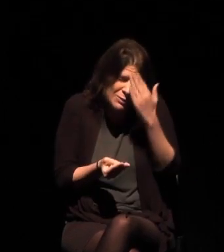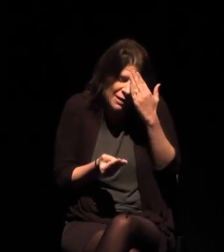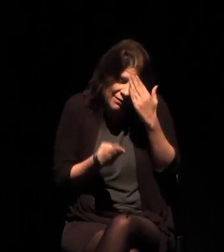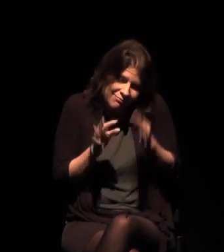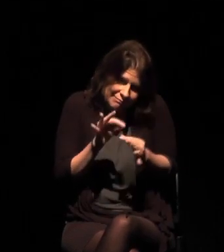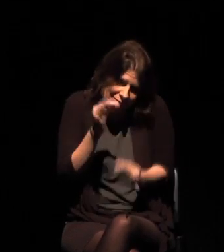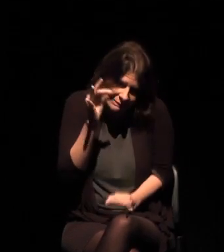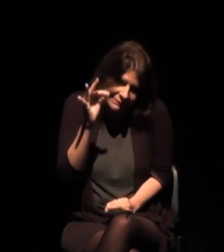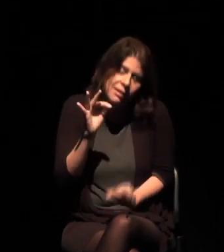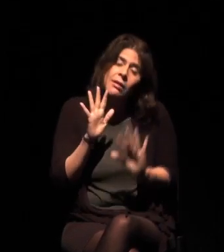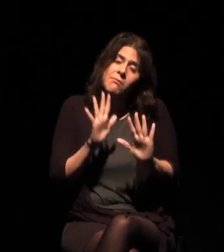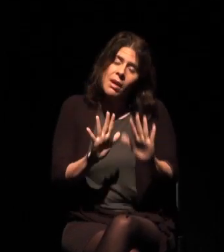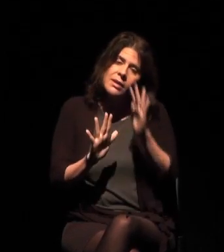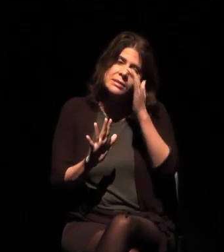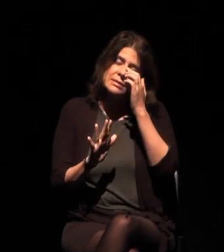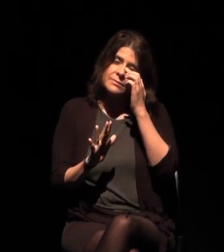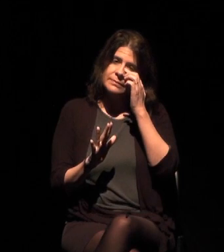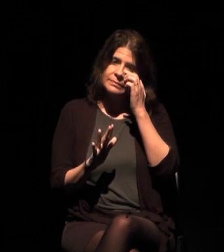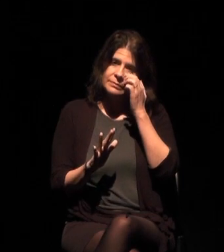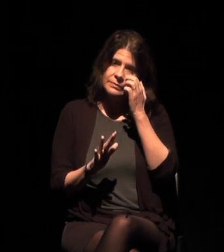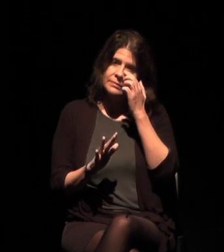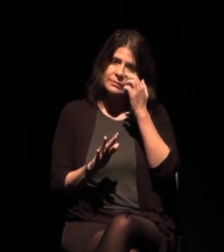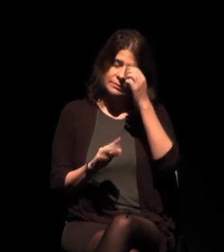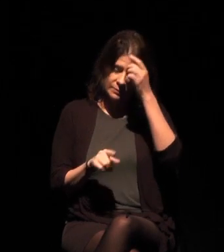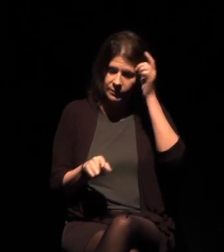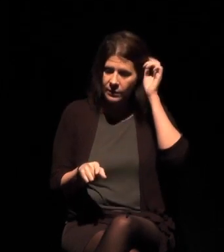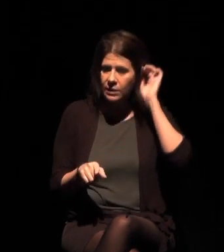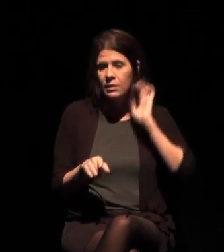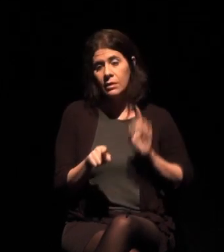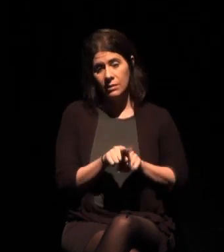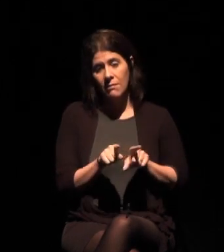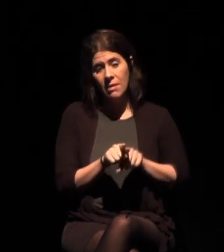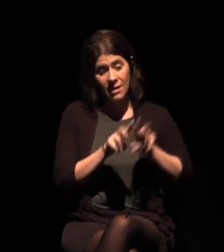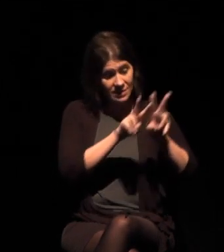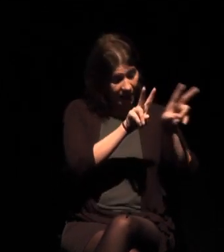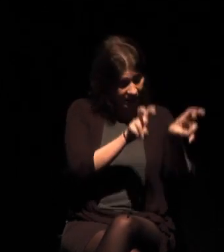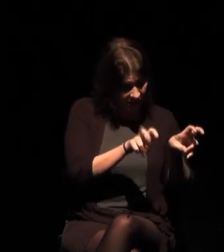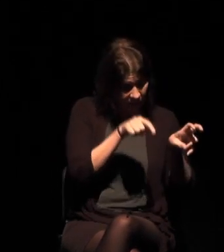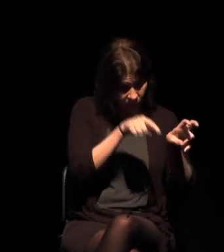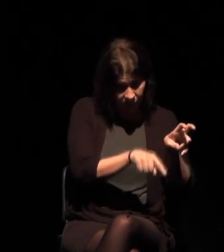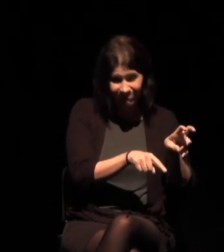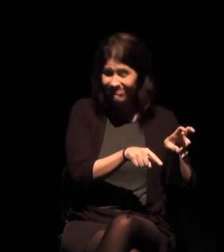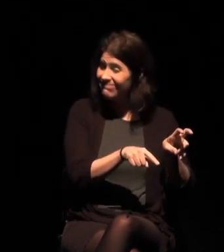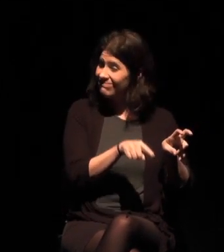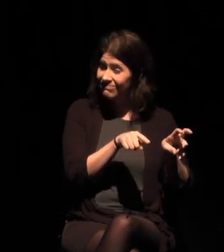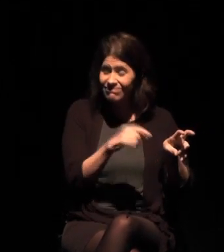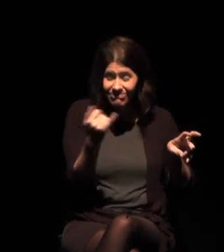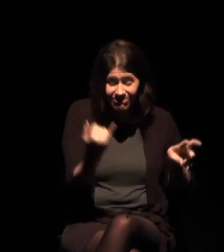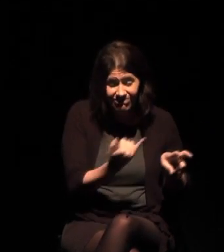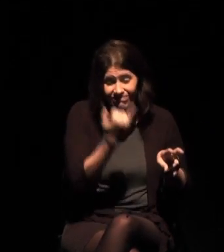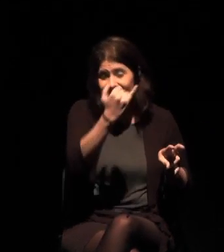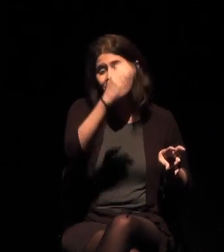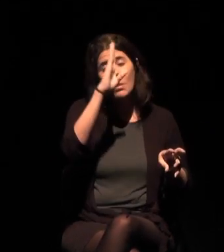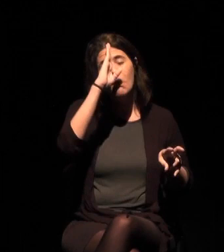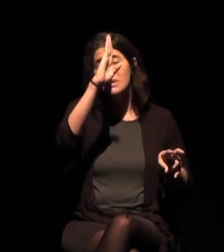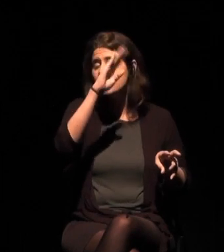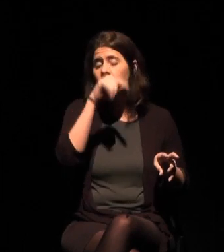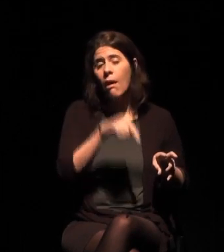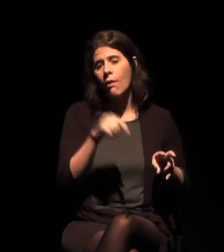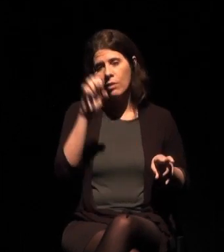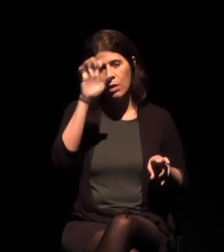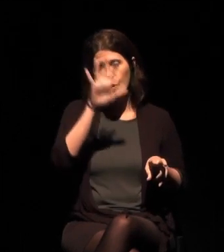é que justamente que entra esta questão muito cara sobretudo na europa mas eu sei que aqui no brasil